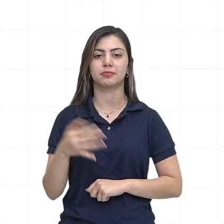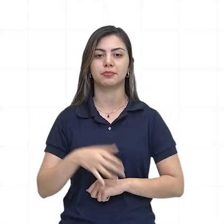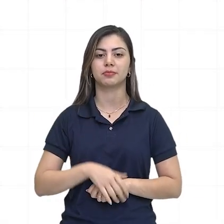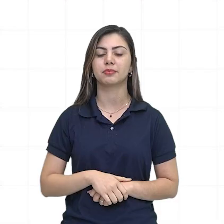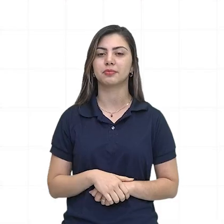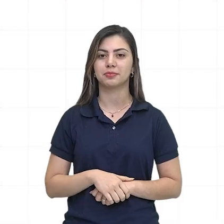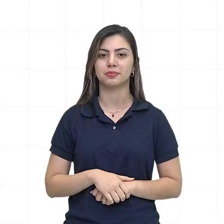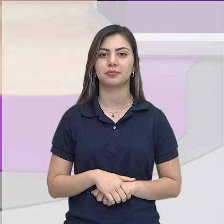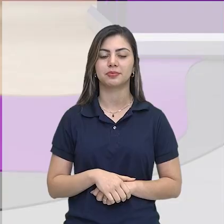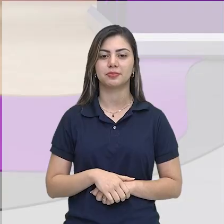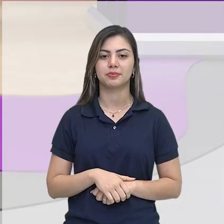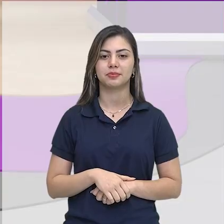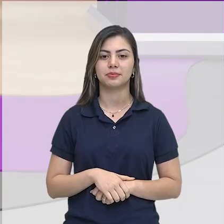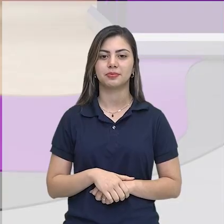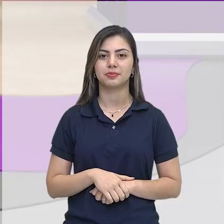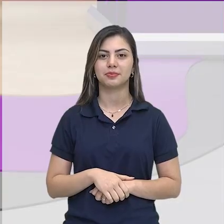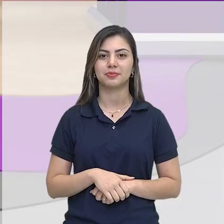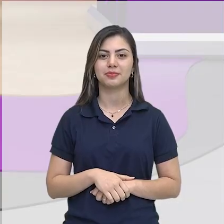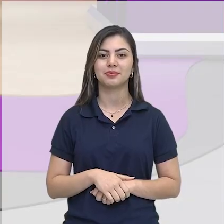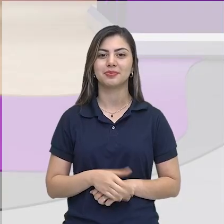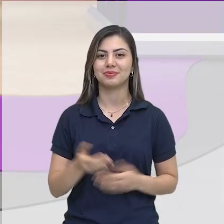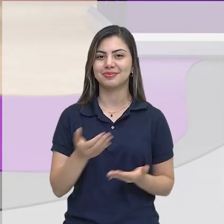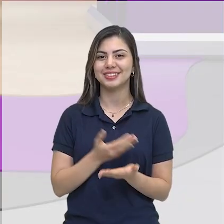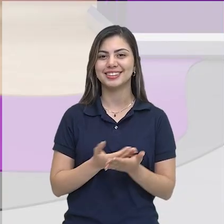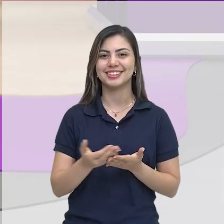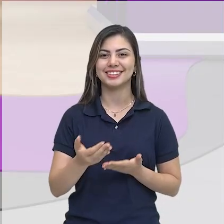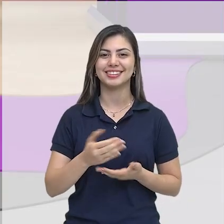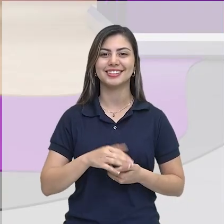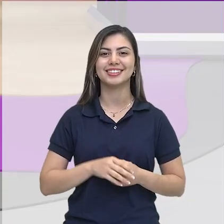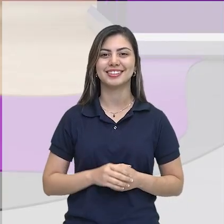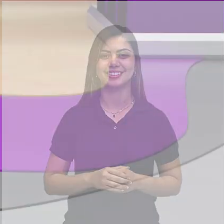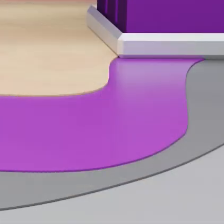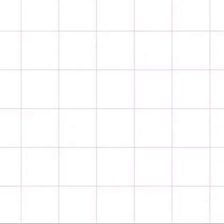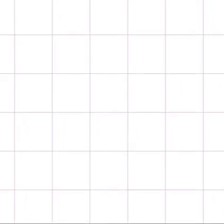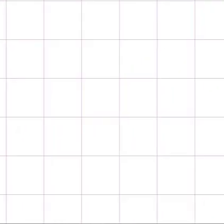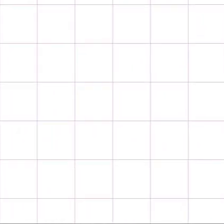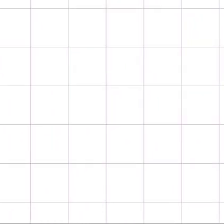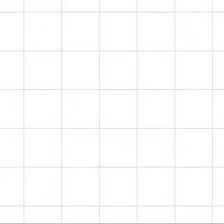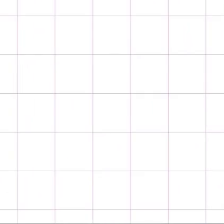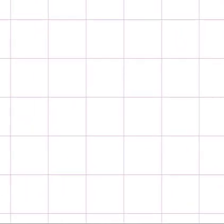forma decimal. Vamos à nossa aula.